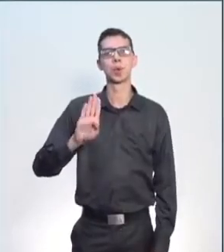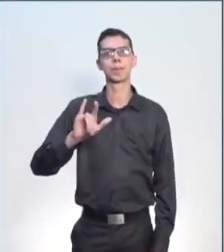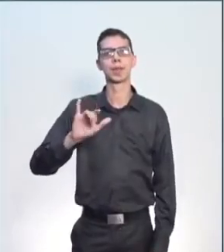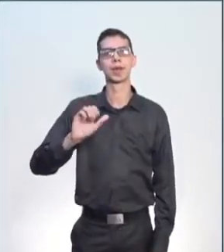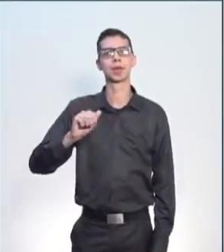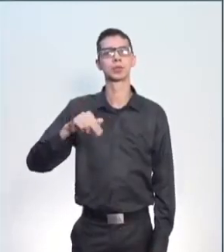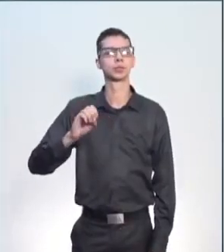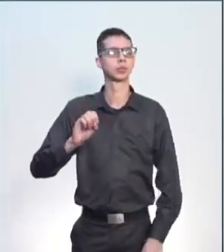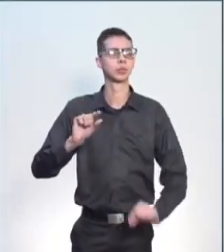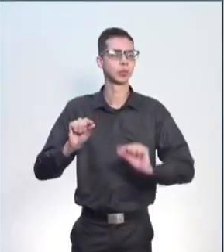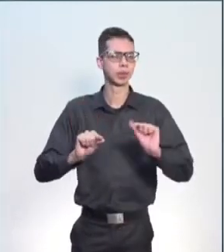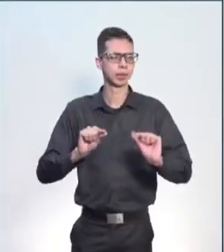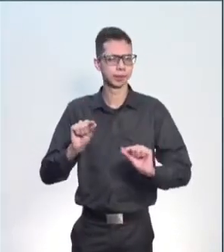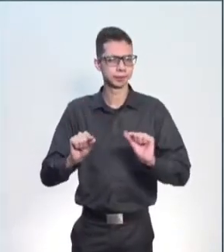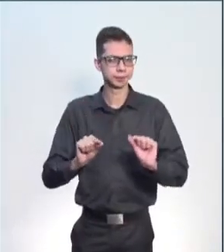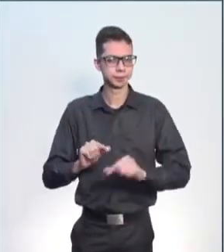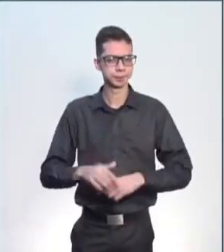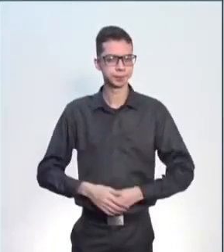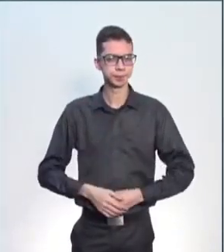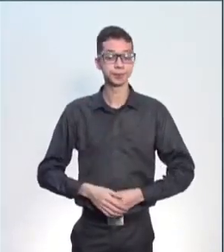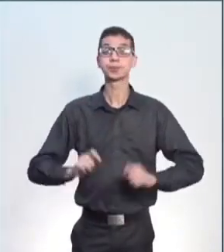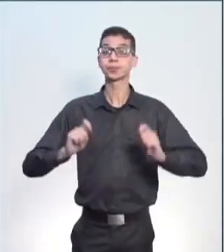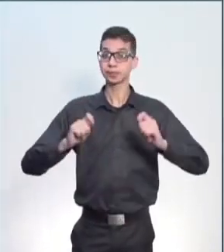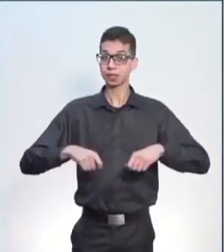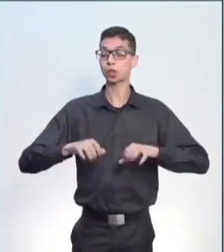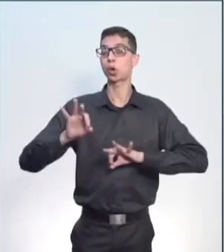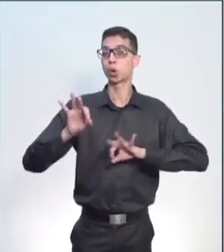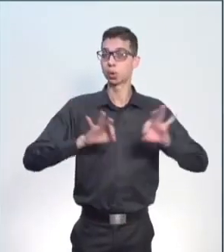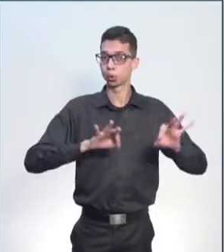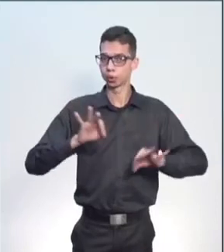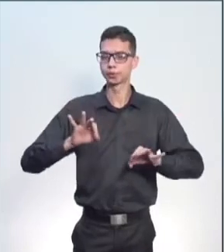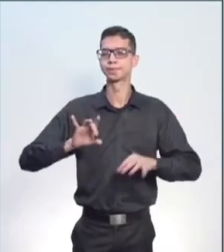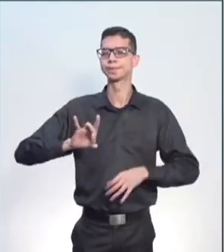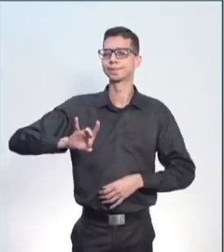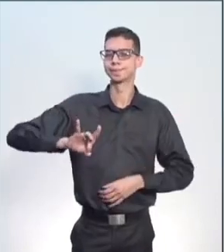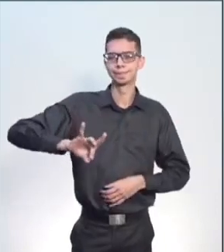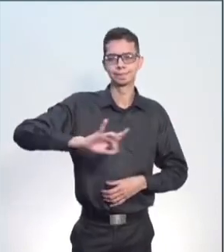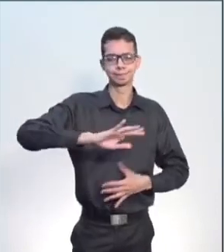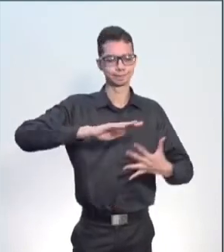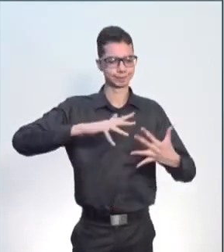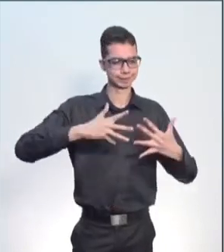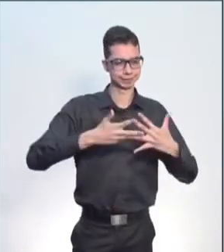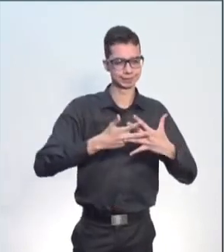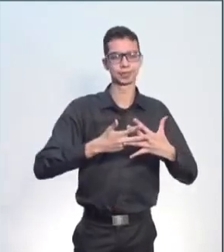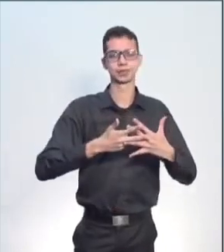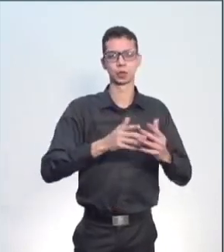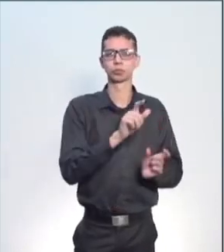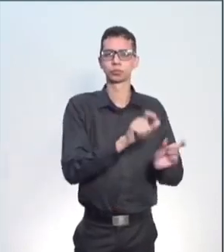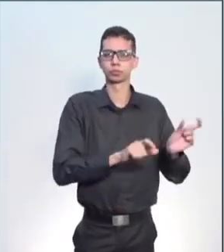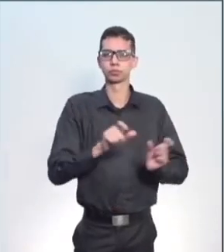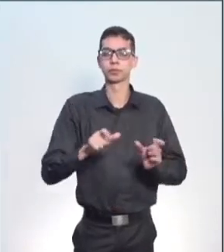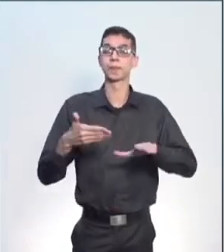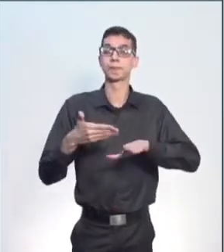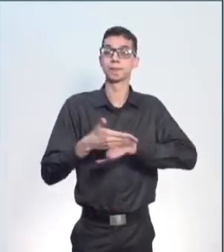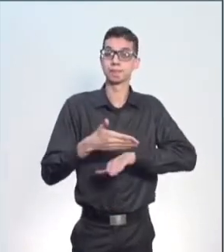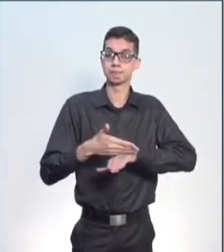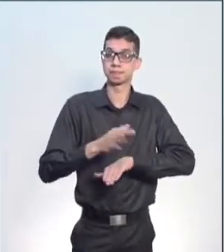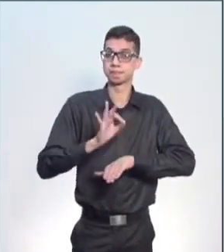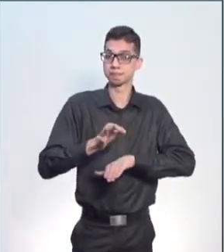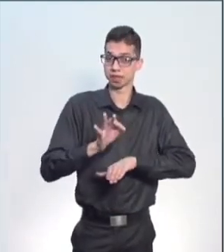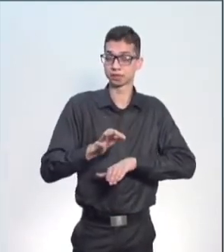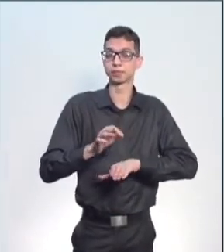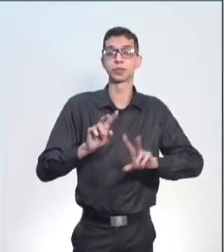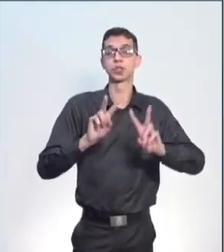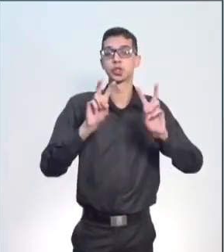ele oferece condições para a organização dos cidadãos, a fim de que participem da definição de